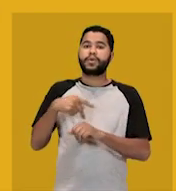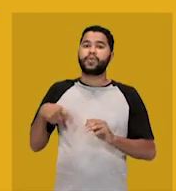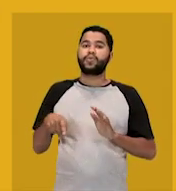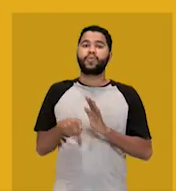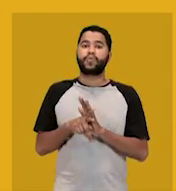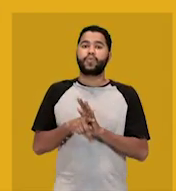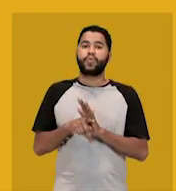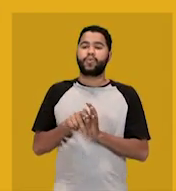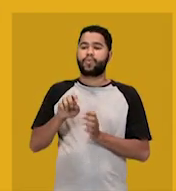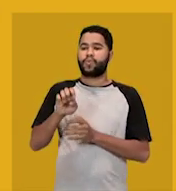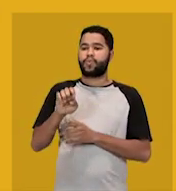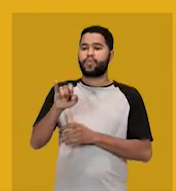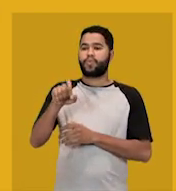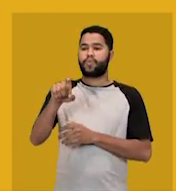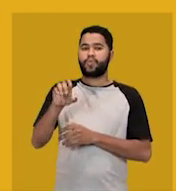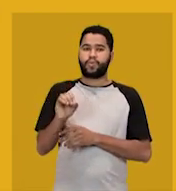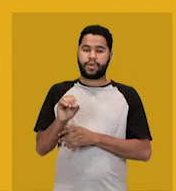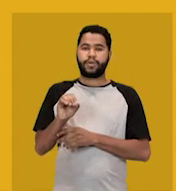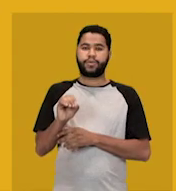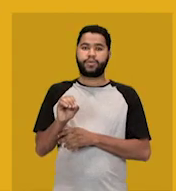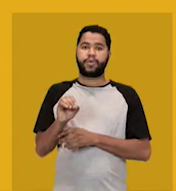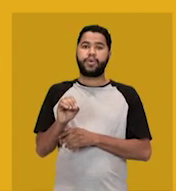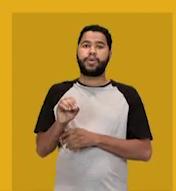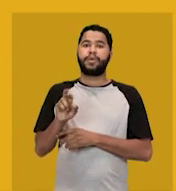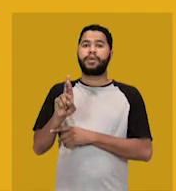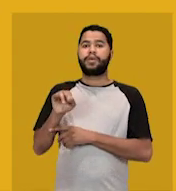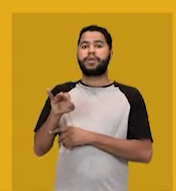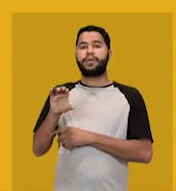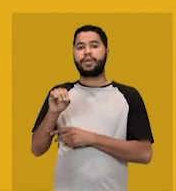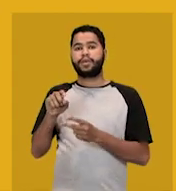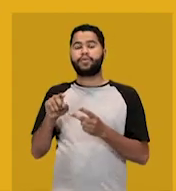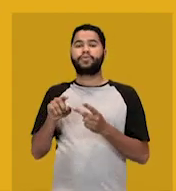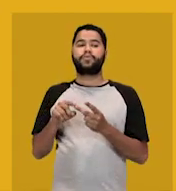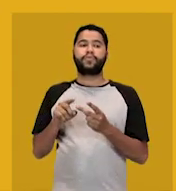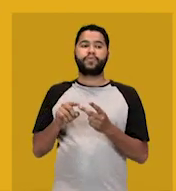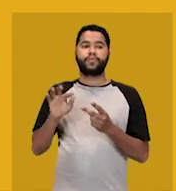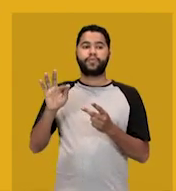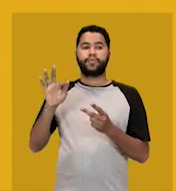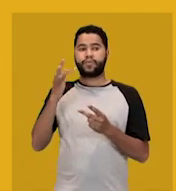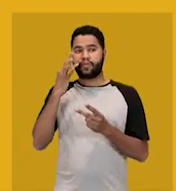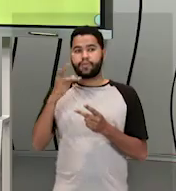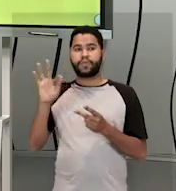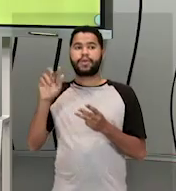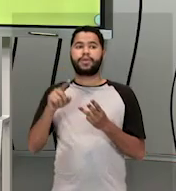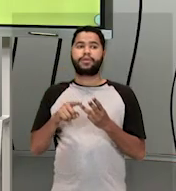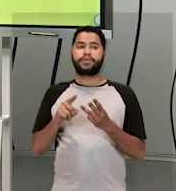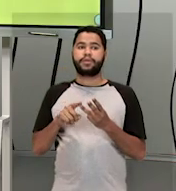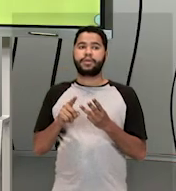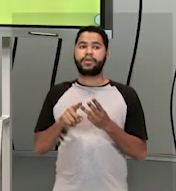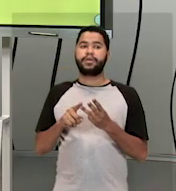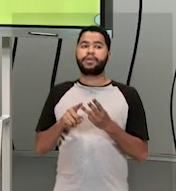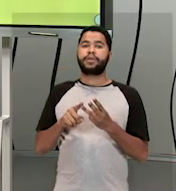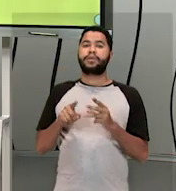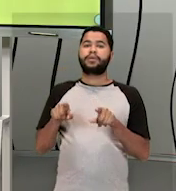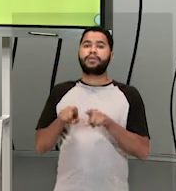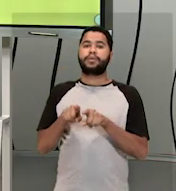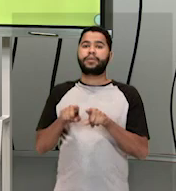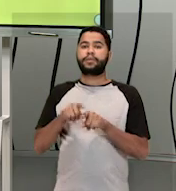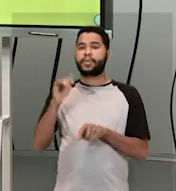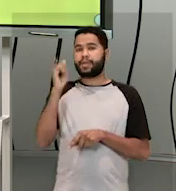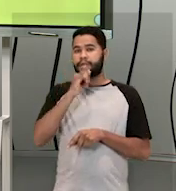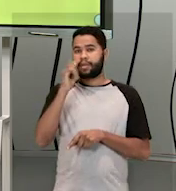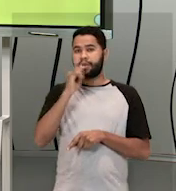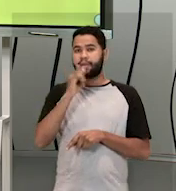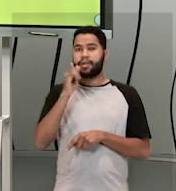pertencer ao eixo. Aliados, Reino Unido, França, Estados Unidos e União Soviética. Eixo, Itália,